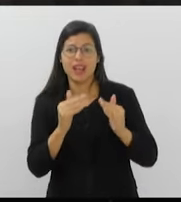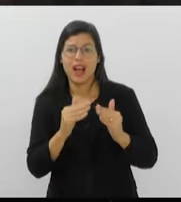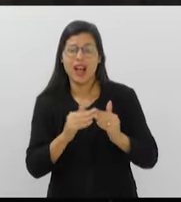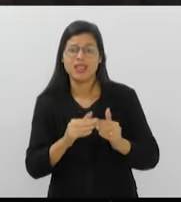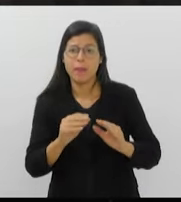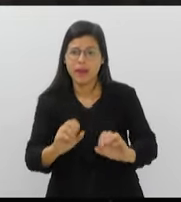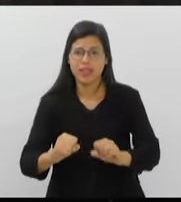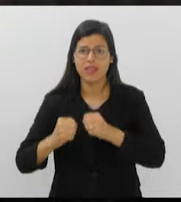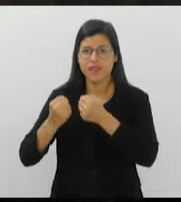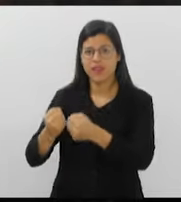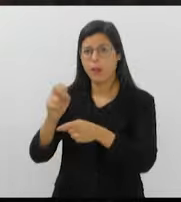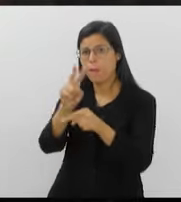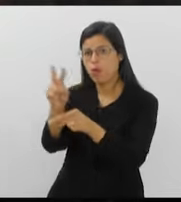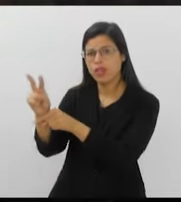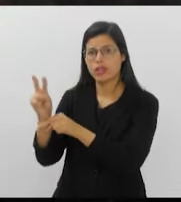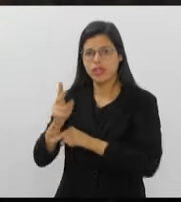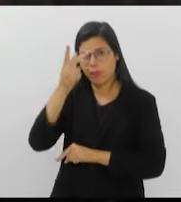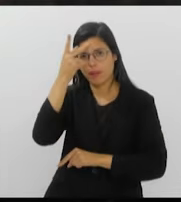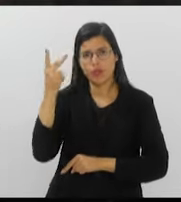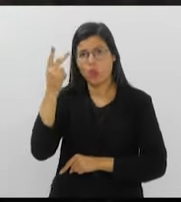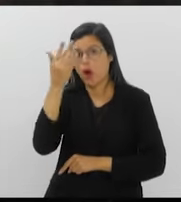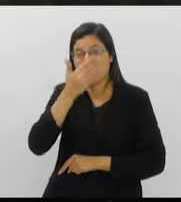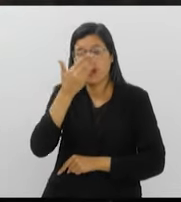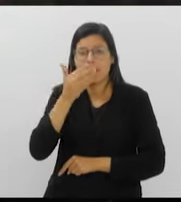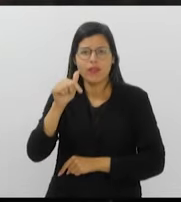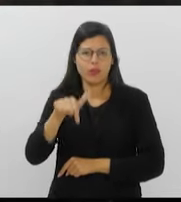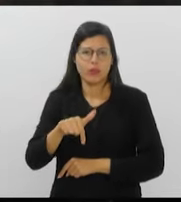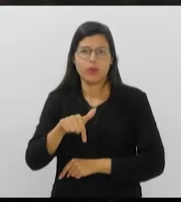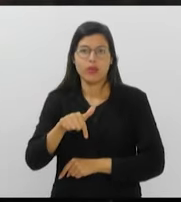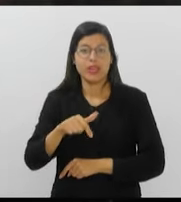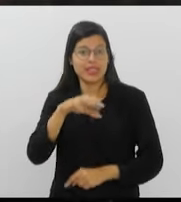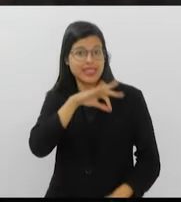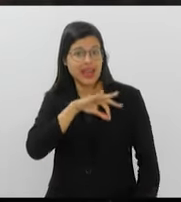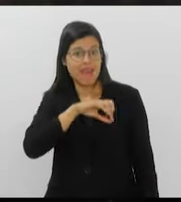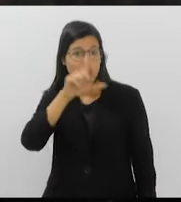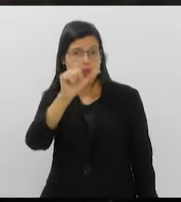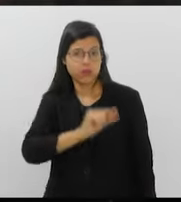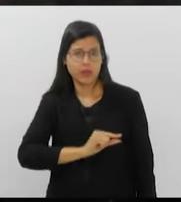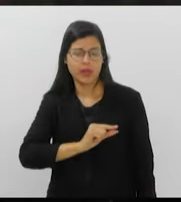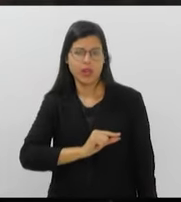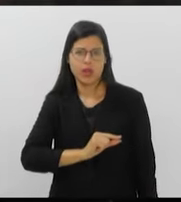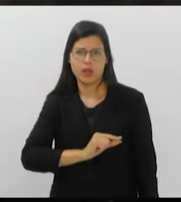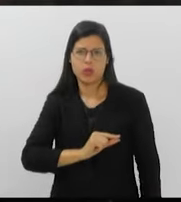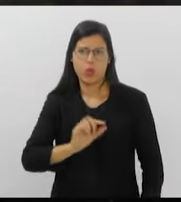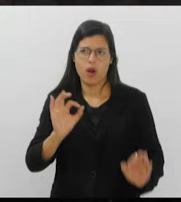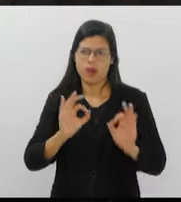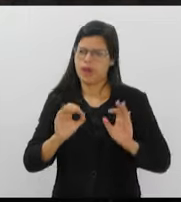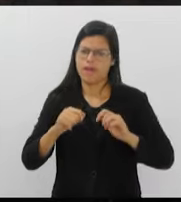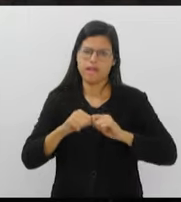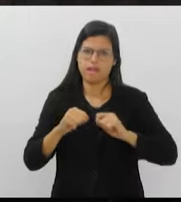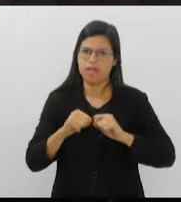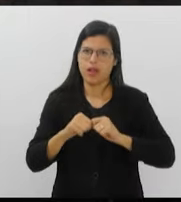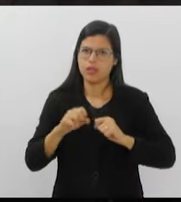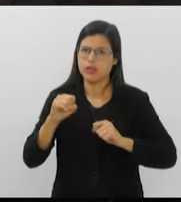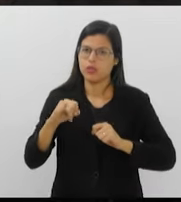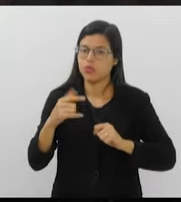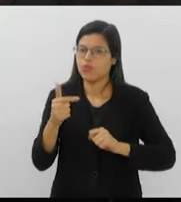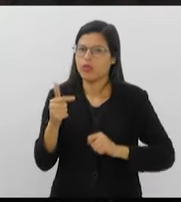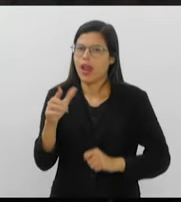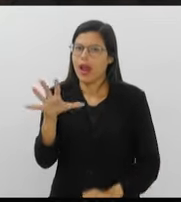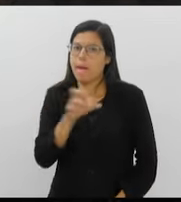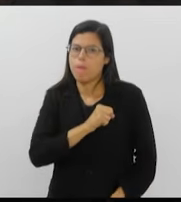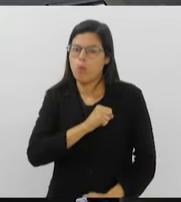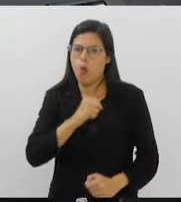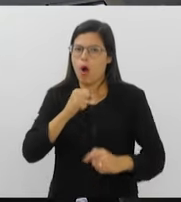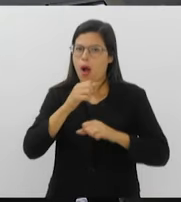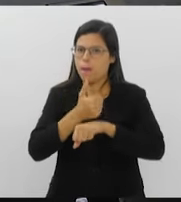vida. E muitas vezes ganhando um salário muito baixo. Ninguém faz isso se não tiver amor à profissão. Obrigado,